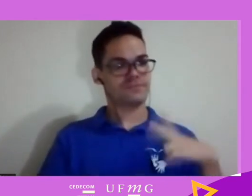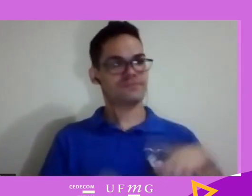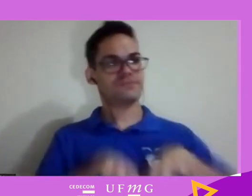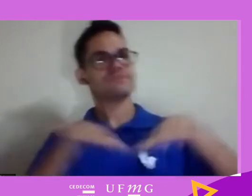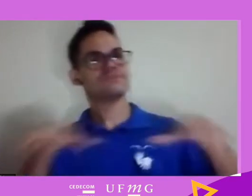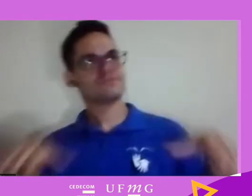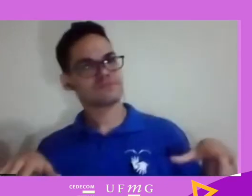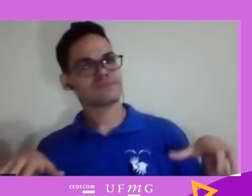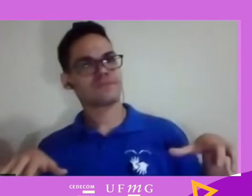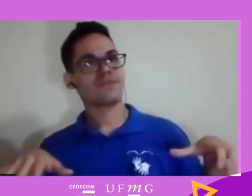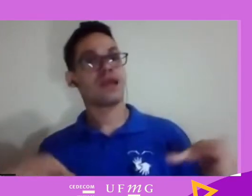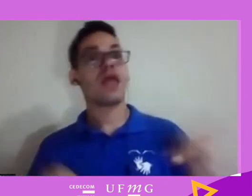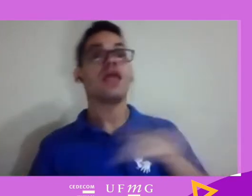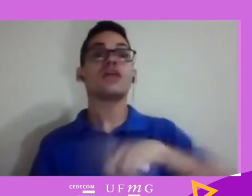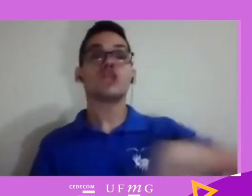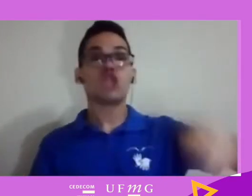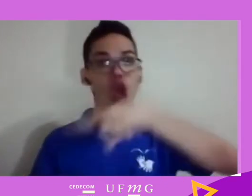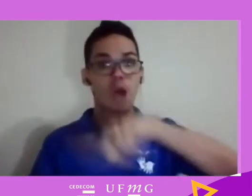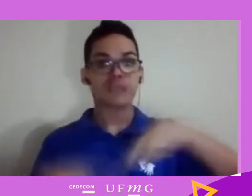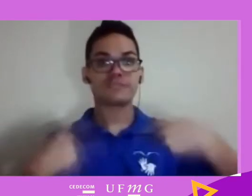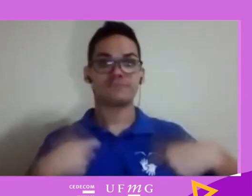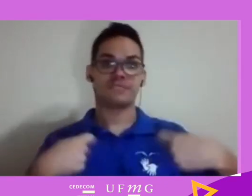Então, isso, por exemplo, que vai